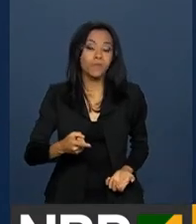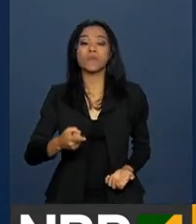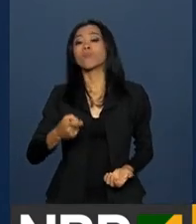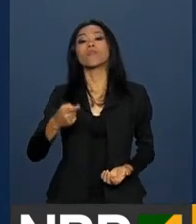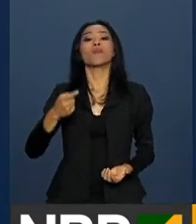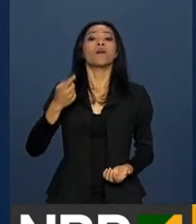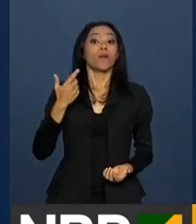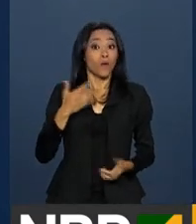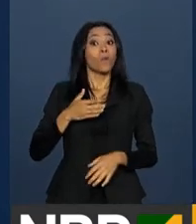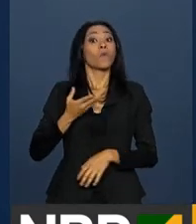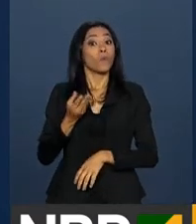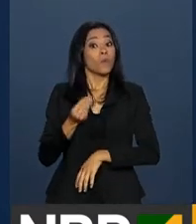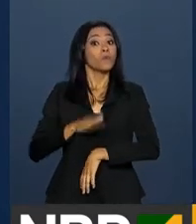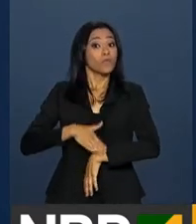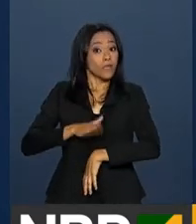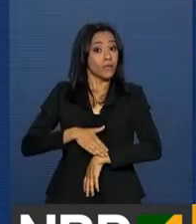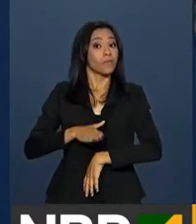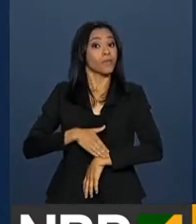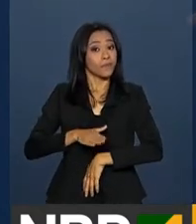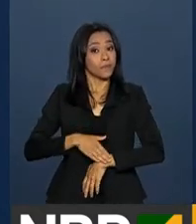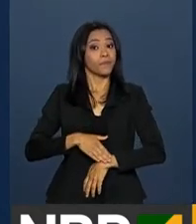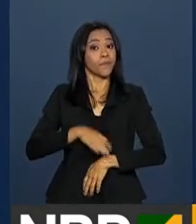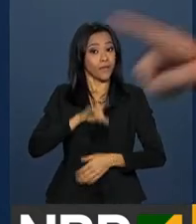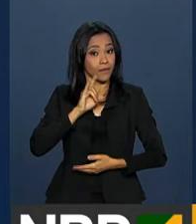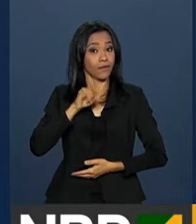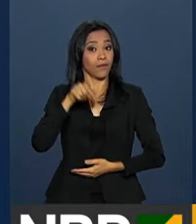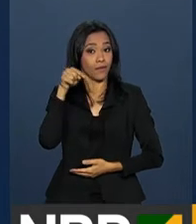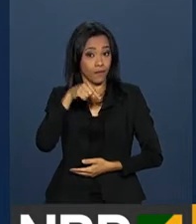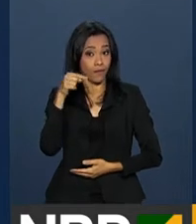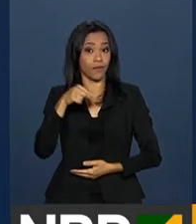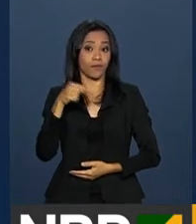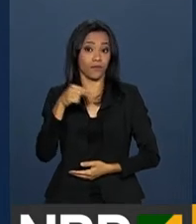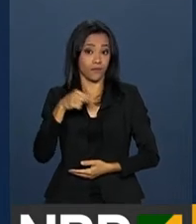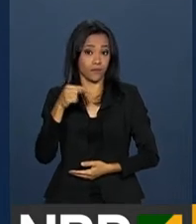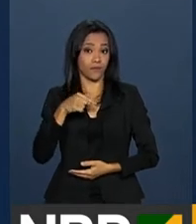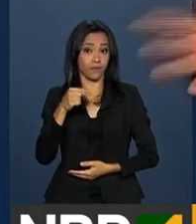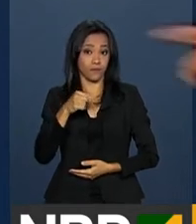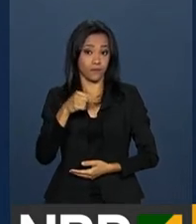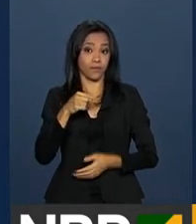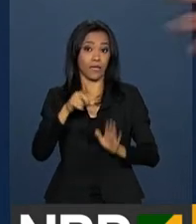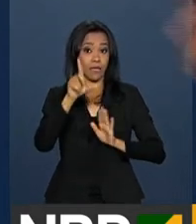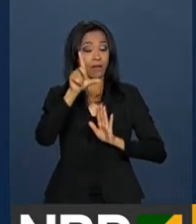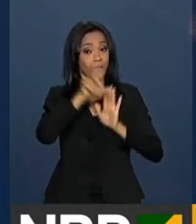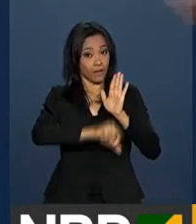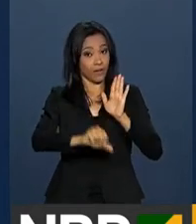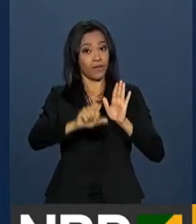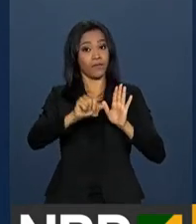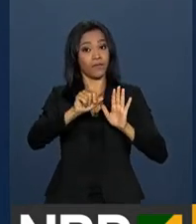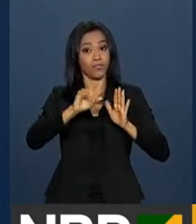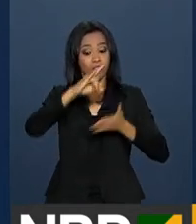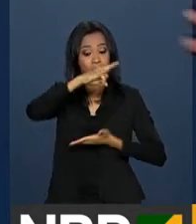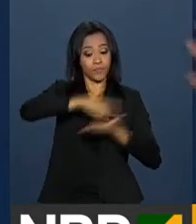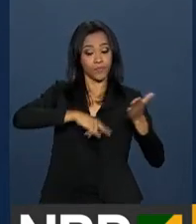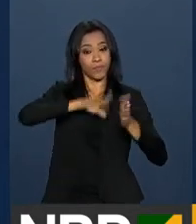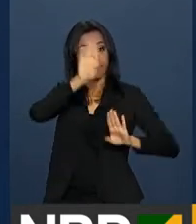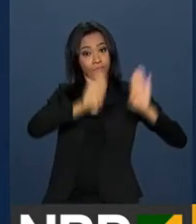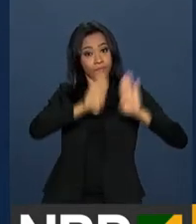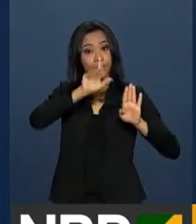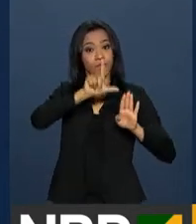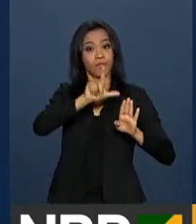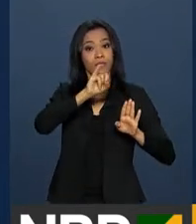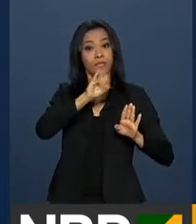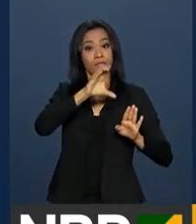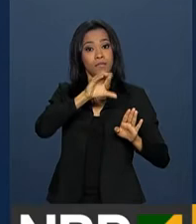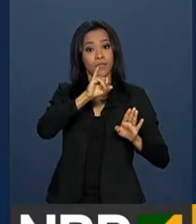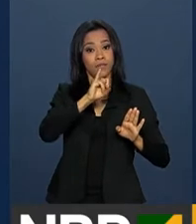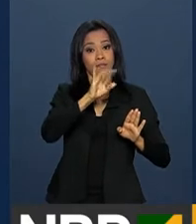há quanto tempo está defasada aquela importância relativa às licitações, convites, etc., né? Que é uma espécie de